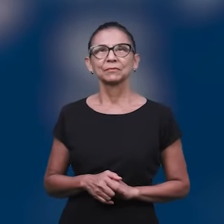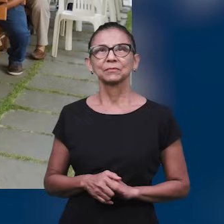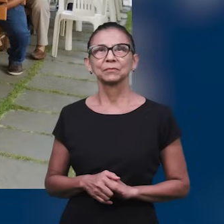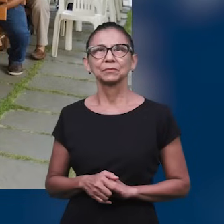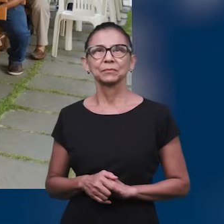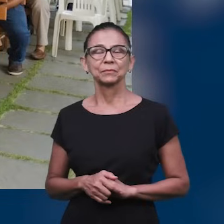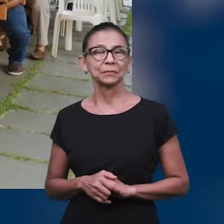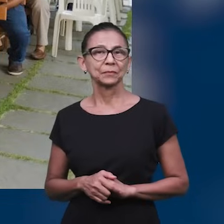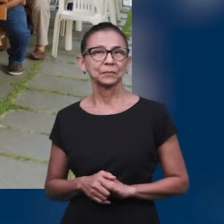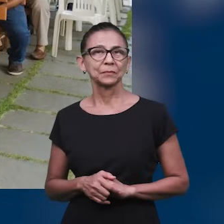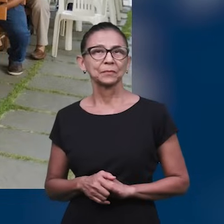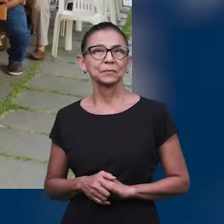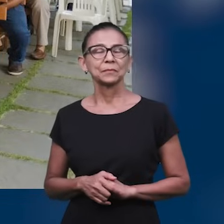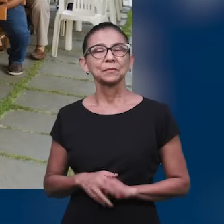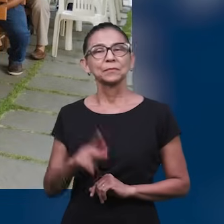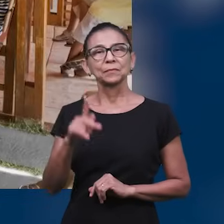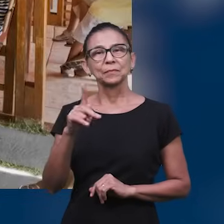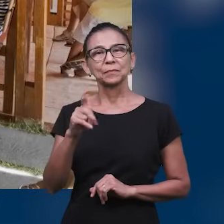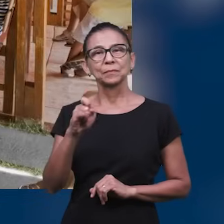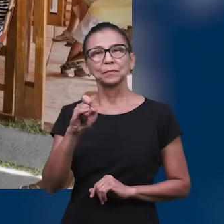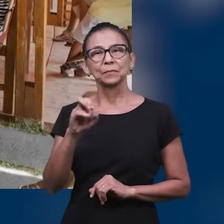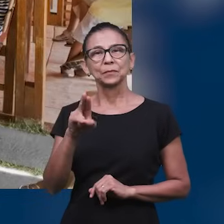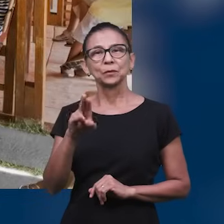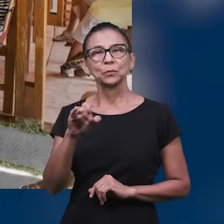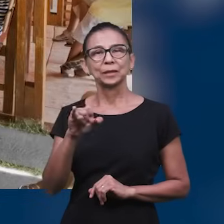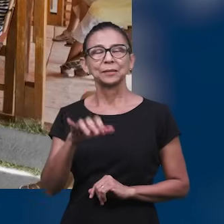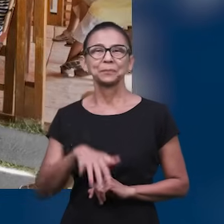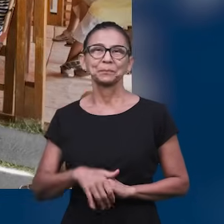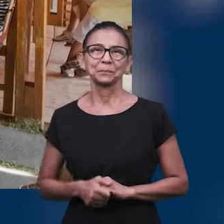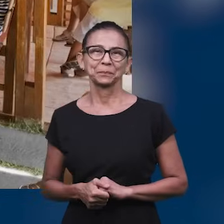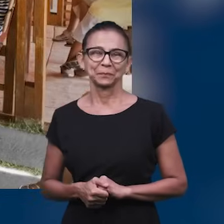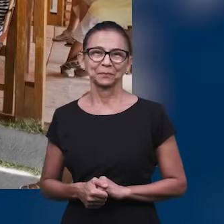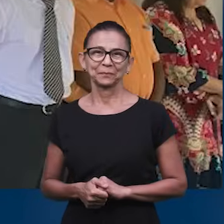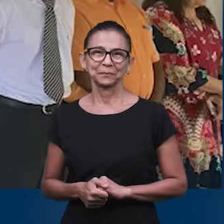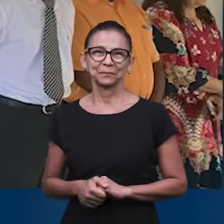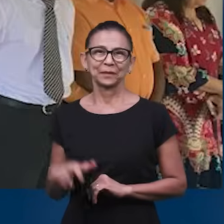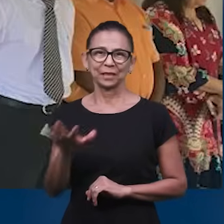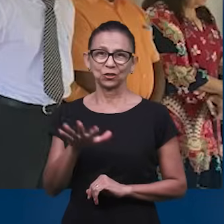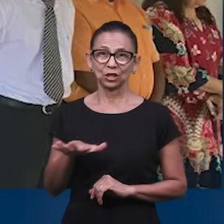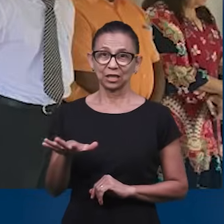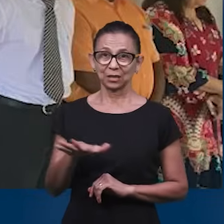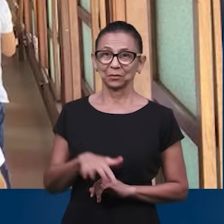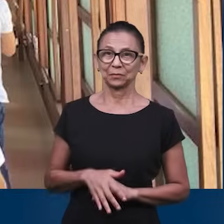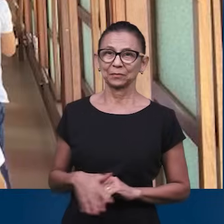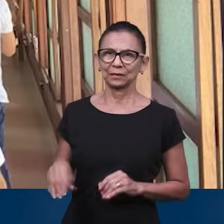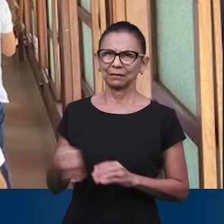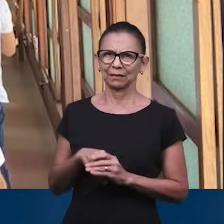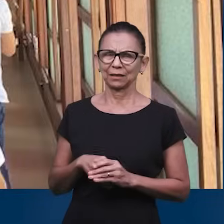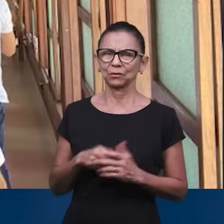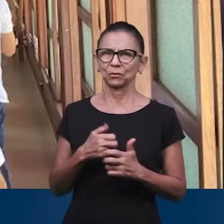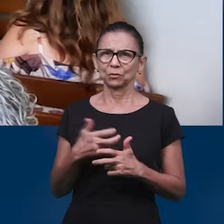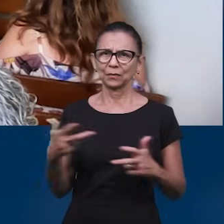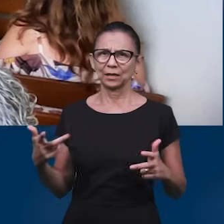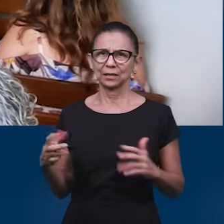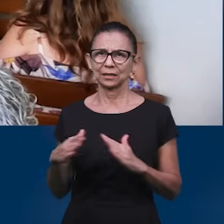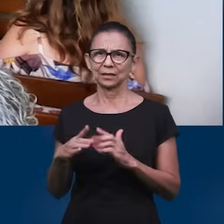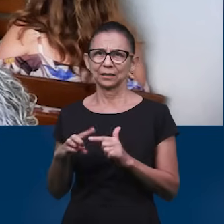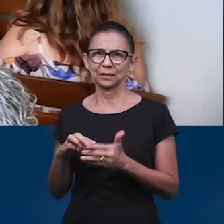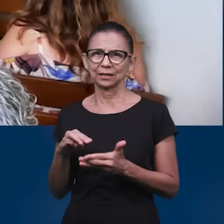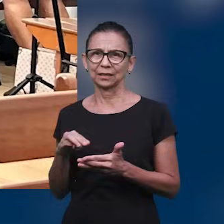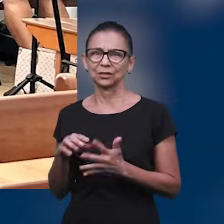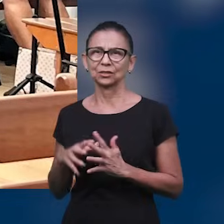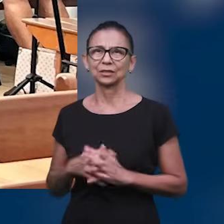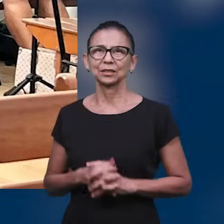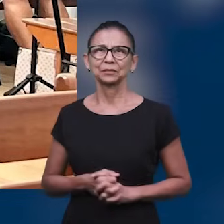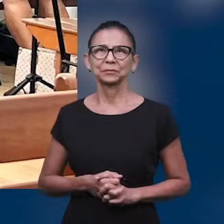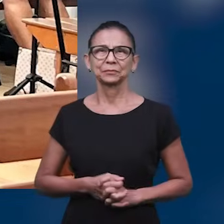Luisburgo. Vamos para a região de Piuí, começando pela Igreja de Miguel Souto, da Igreja Nova Brasília. Em Piuí, agora